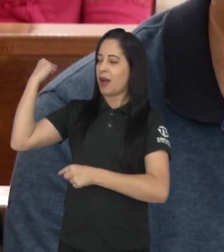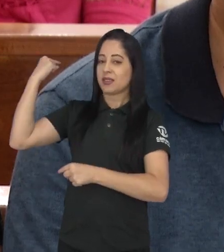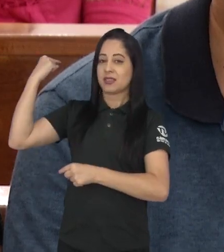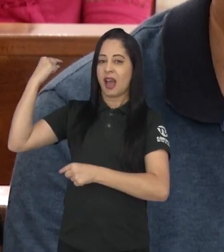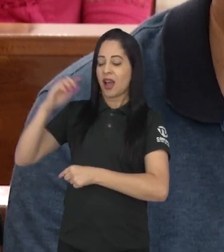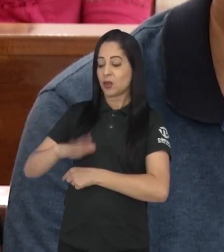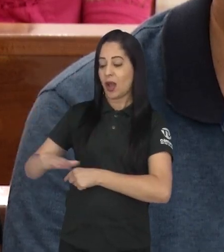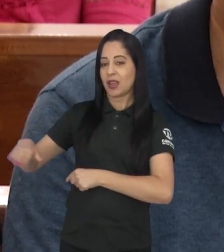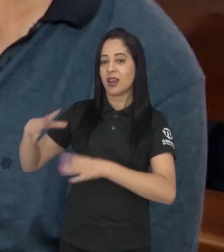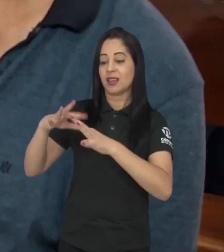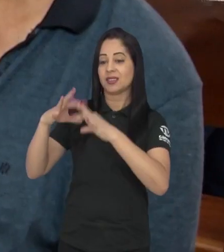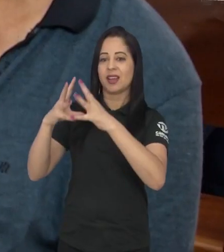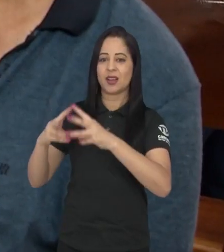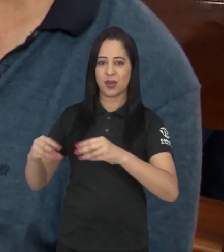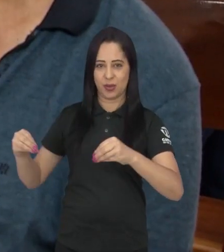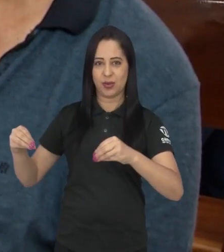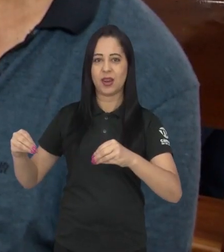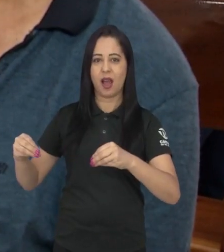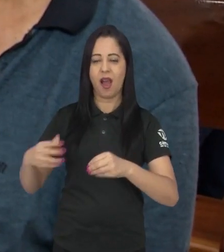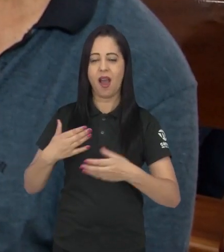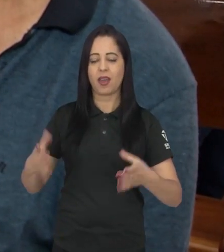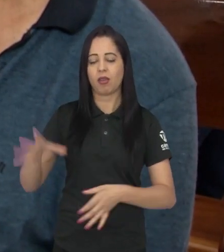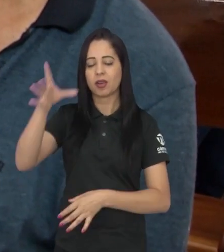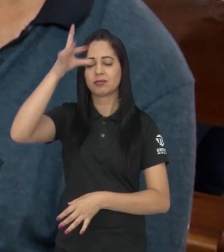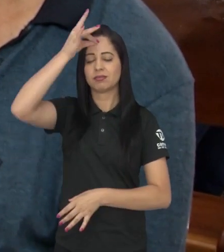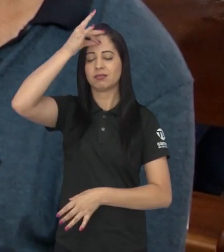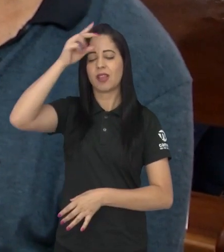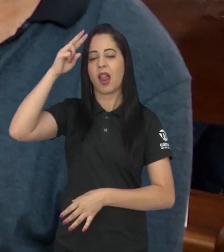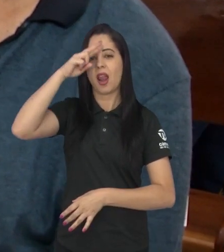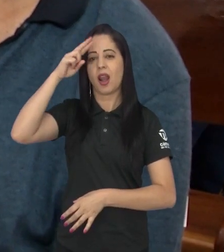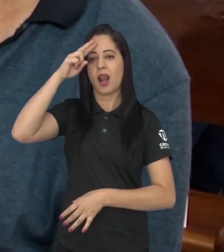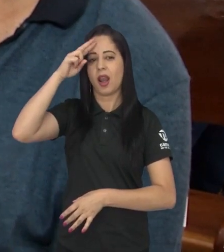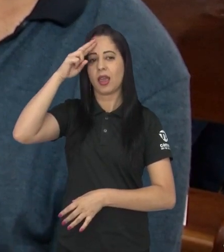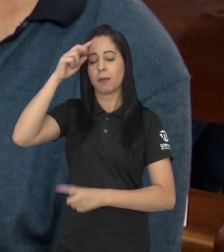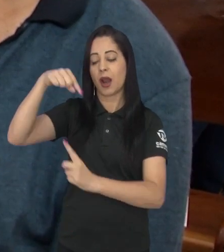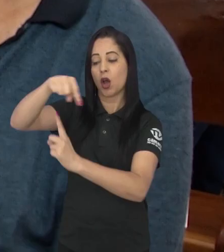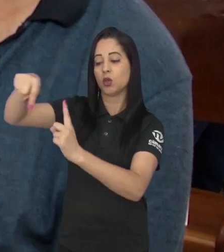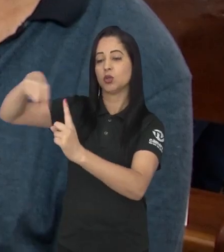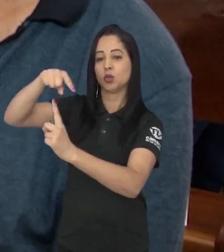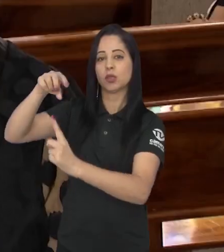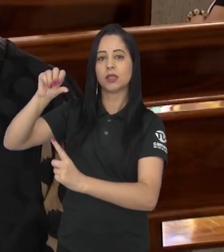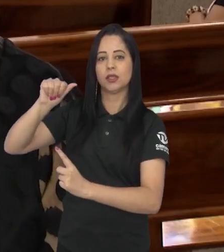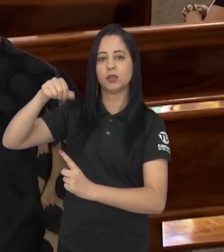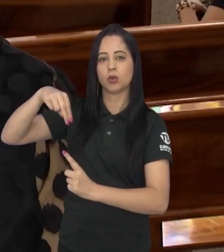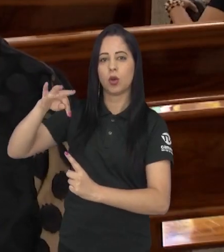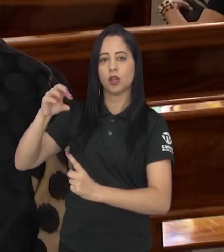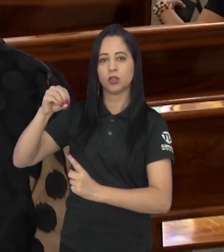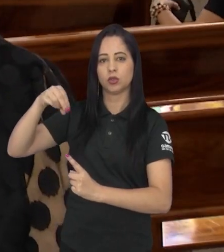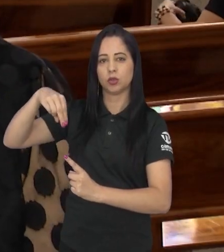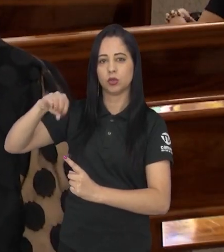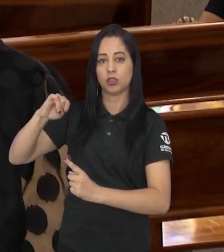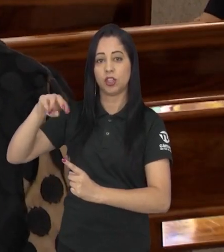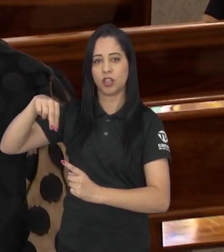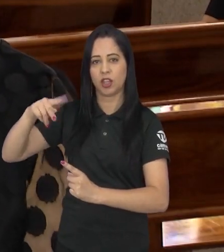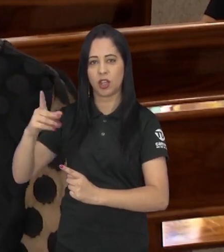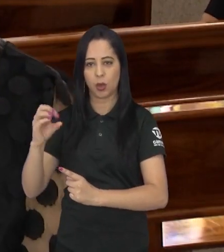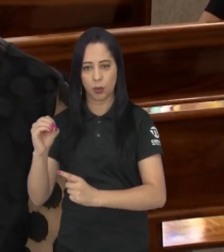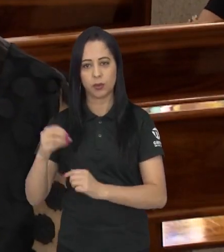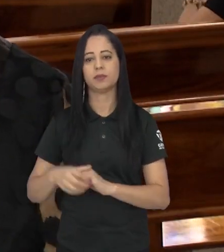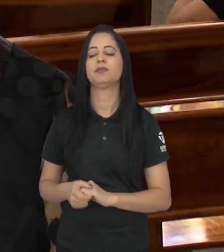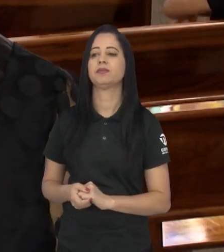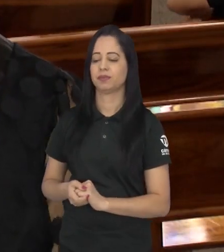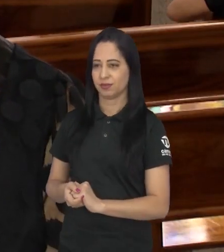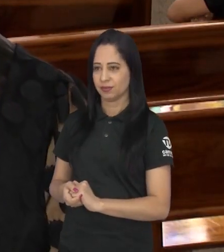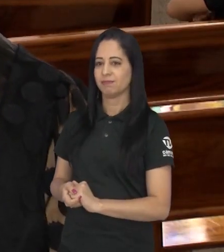dia foi curada aqui e leva para sempre boas memórias do Antoninho Rocha Marmo. Nossa, acho que eles